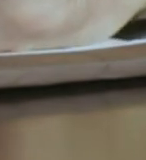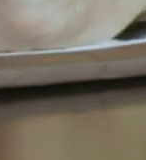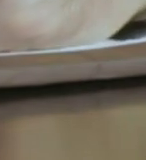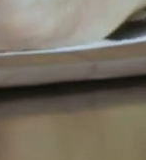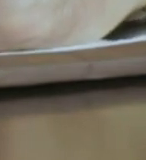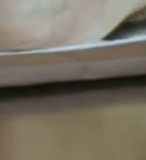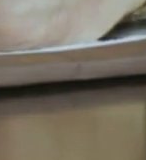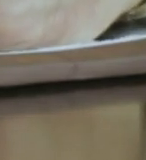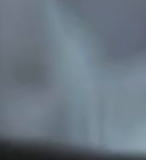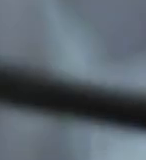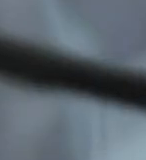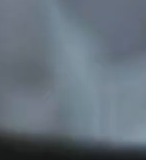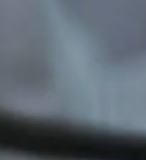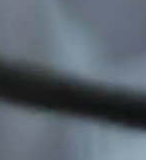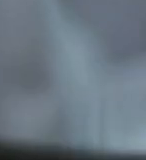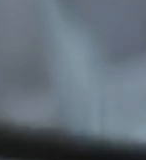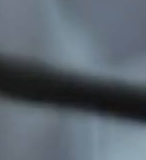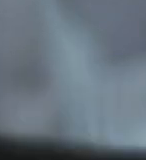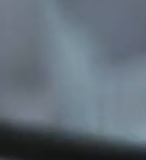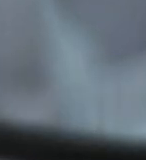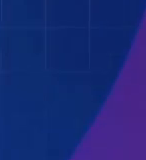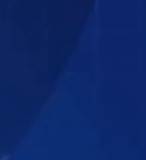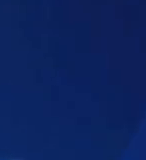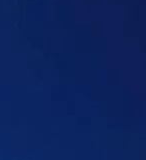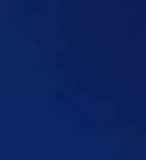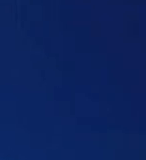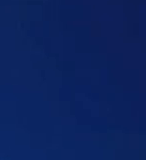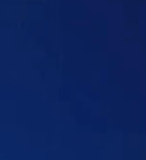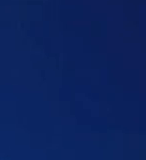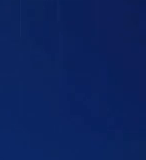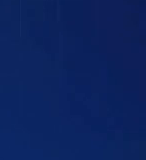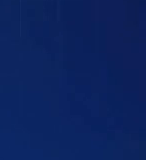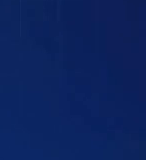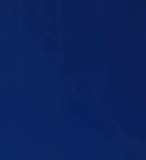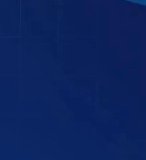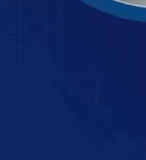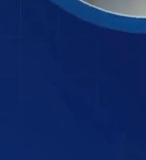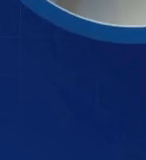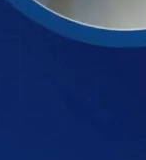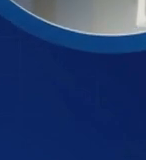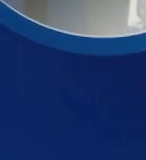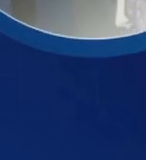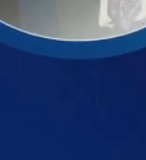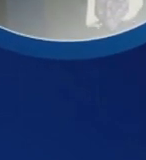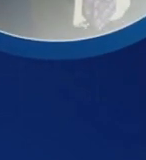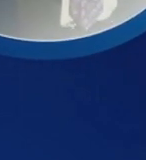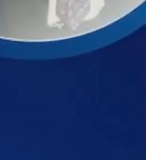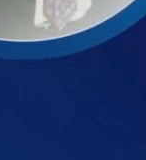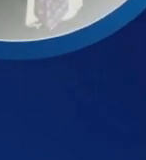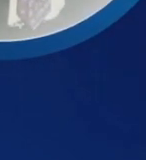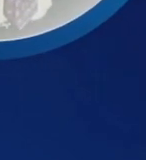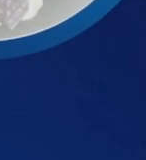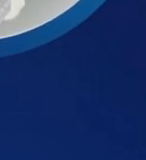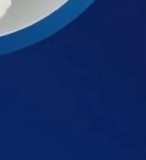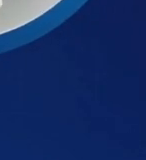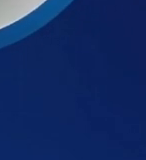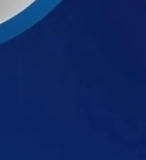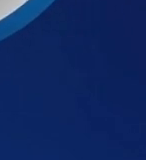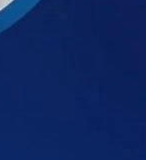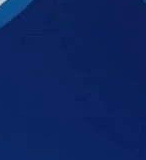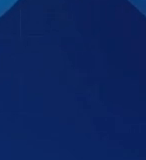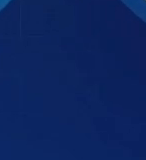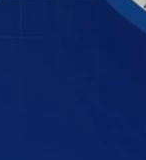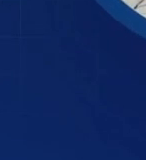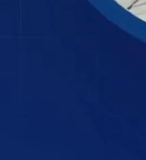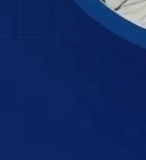para encontrar alternativas em momentos de crise. Fundada em 11 de agosto de 1995, a partir do Sindesc,